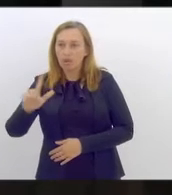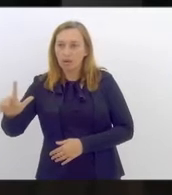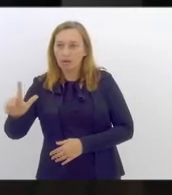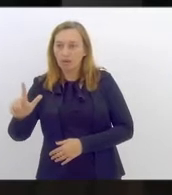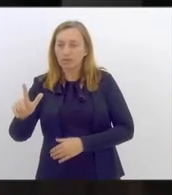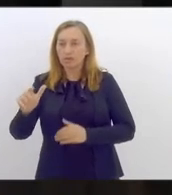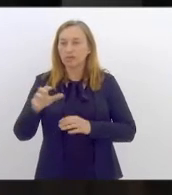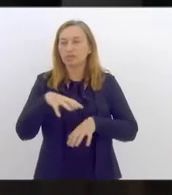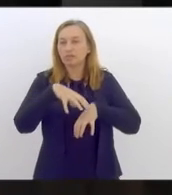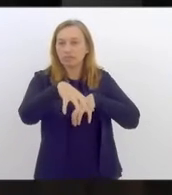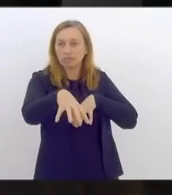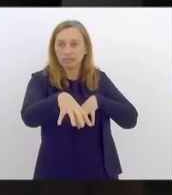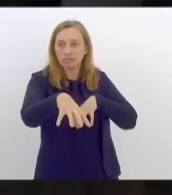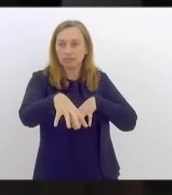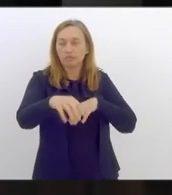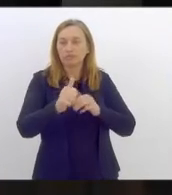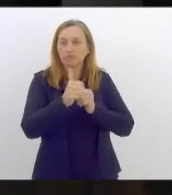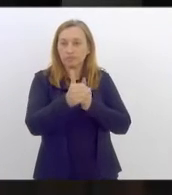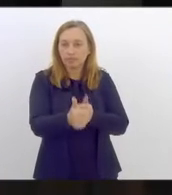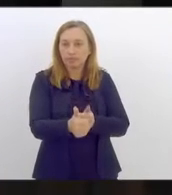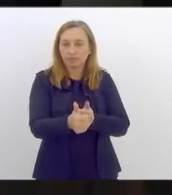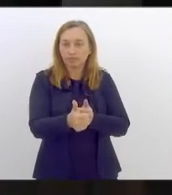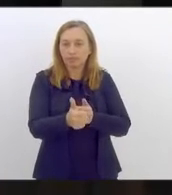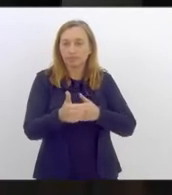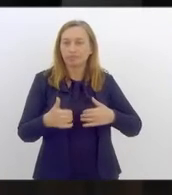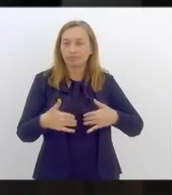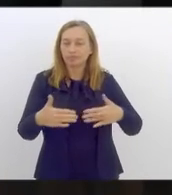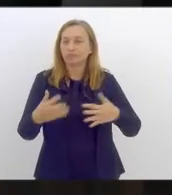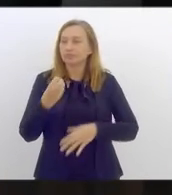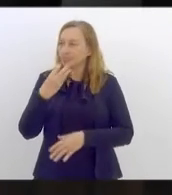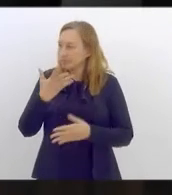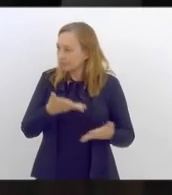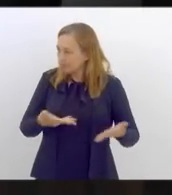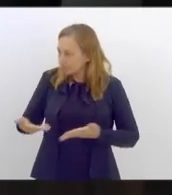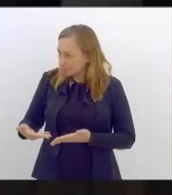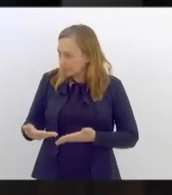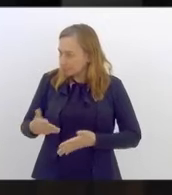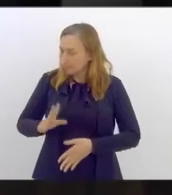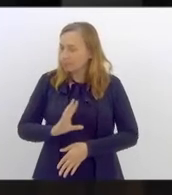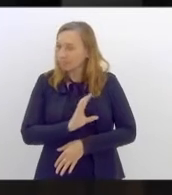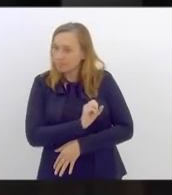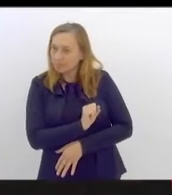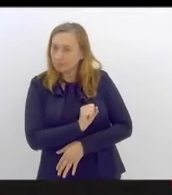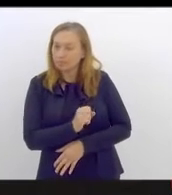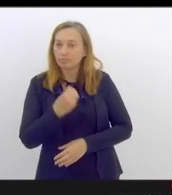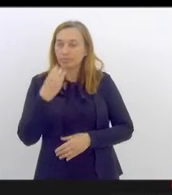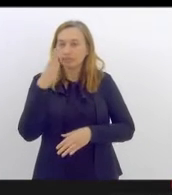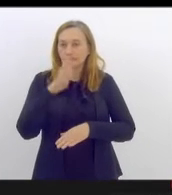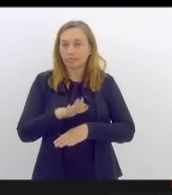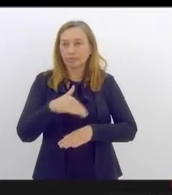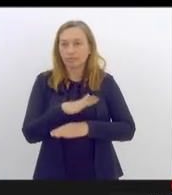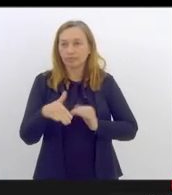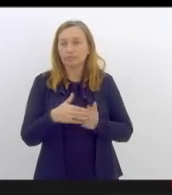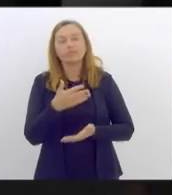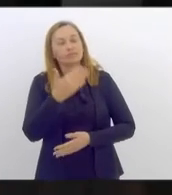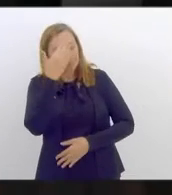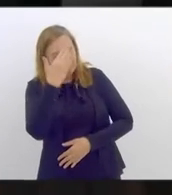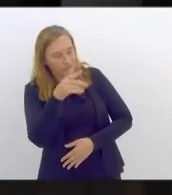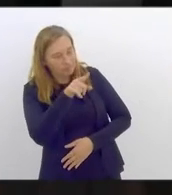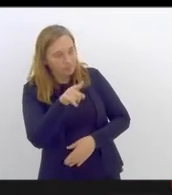a sessão de expediente Inicial seja muito bem-vindo querido Boa tarde a todos e todos